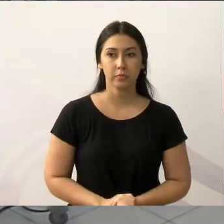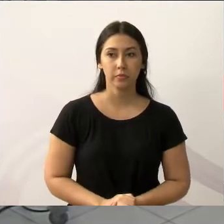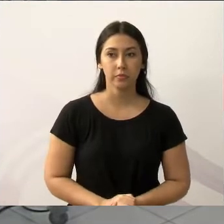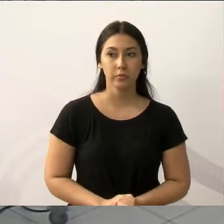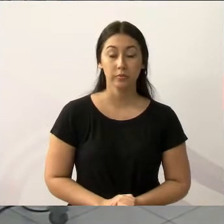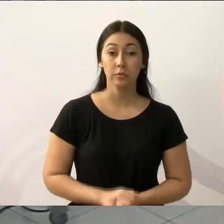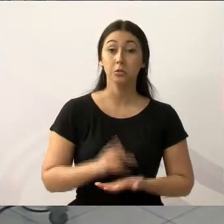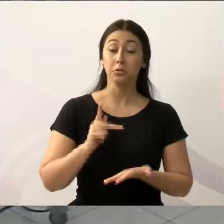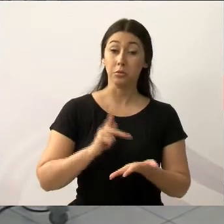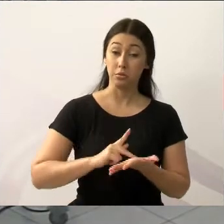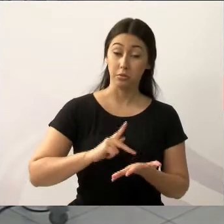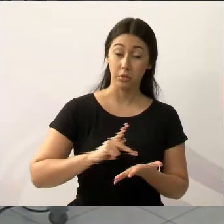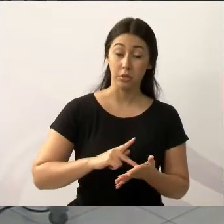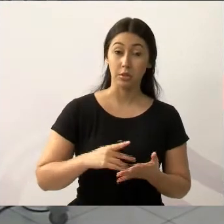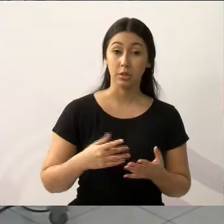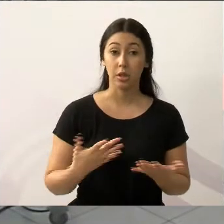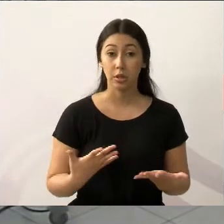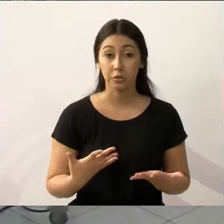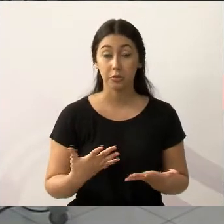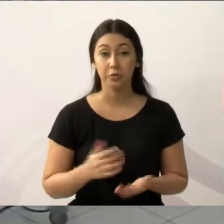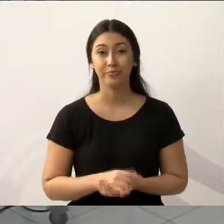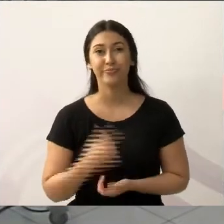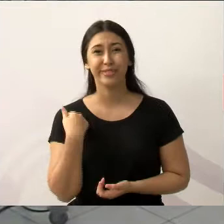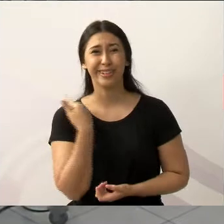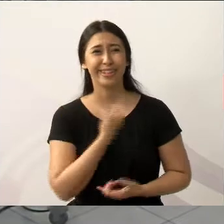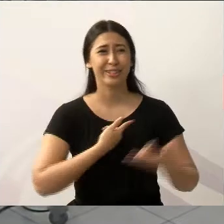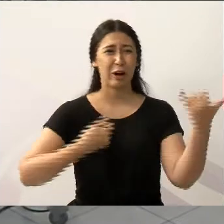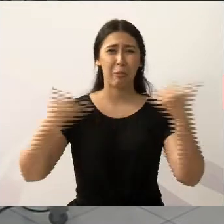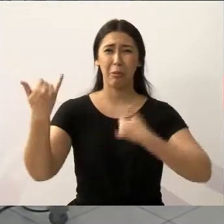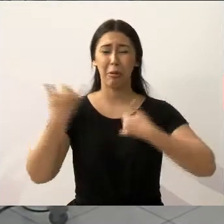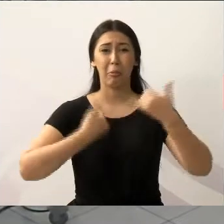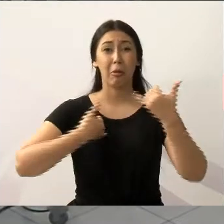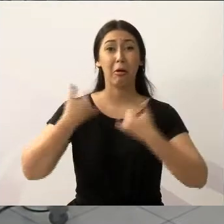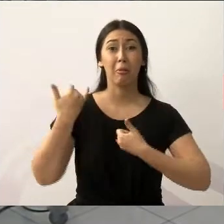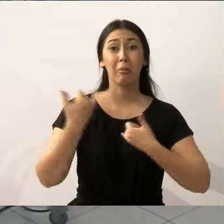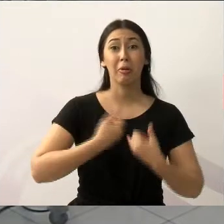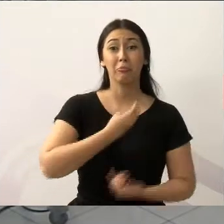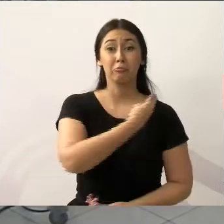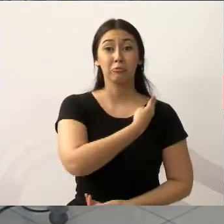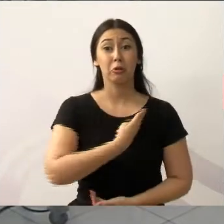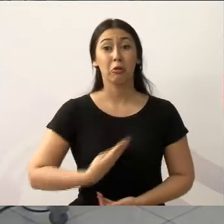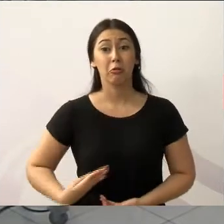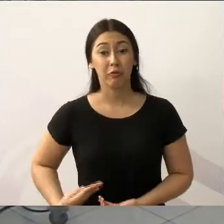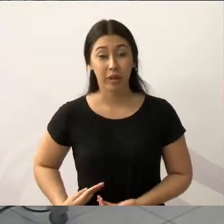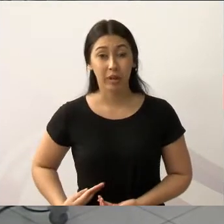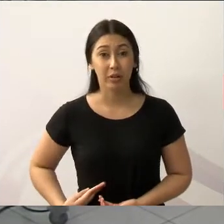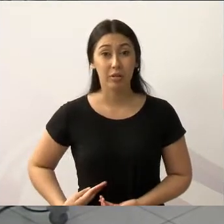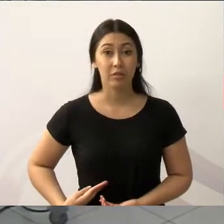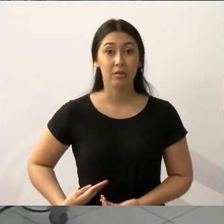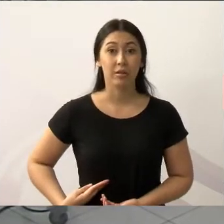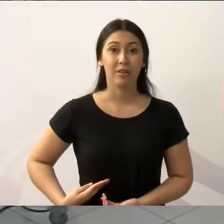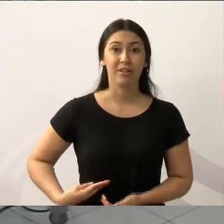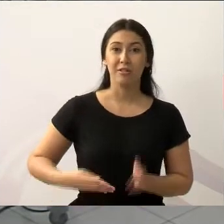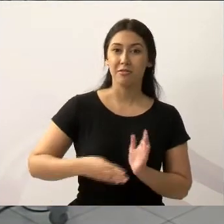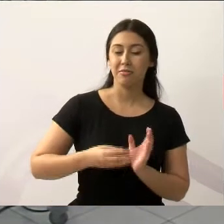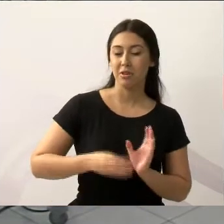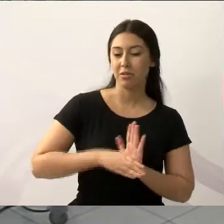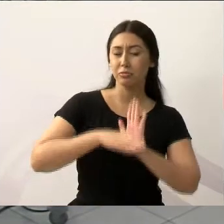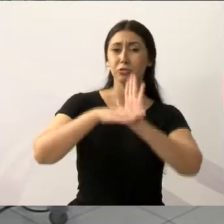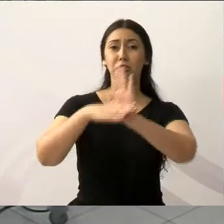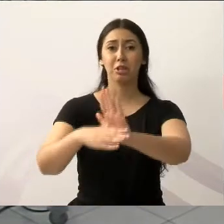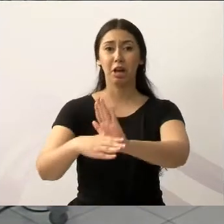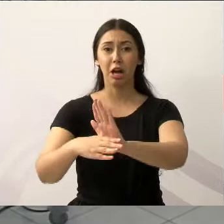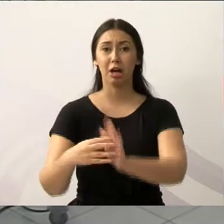na verdade, que a gente tem ouvido aí que o governo vai instituir um voucher, né?